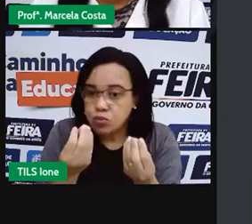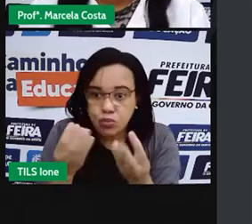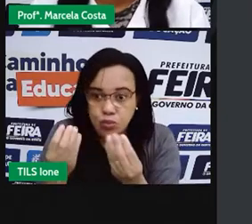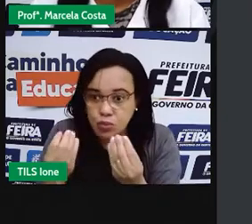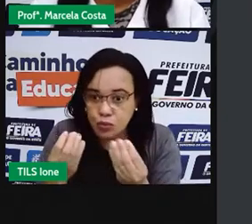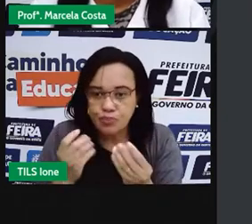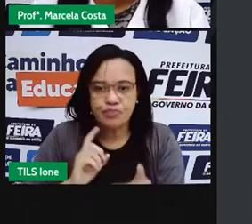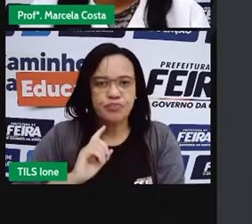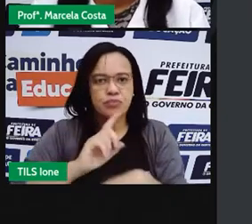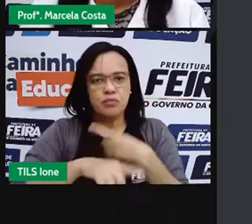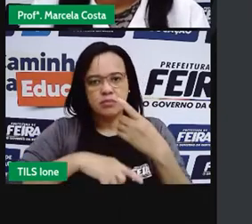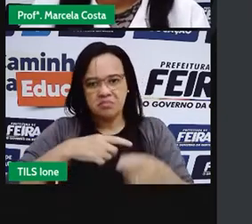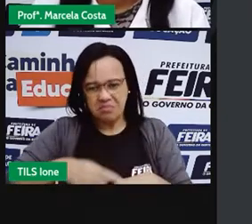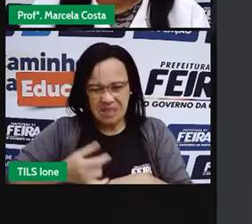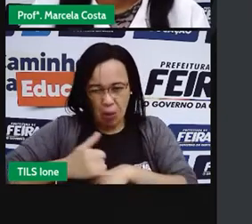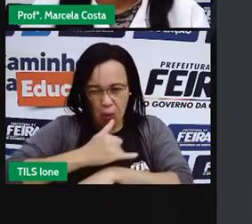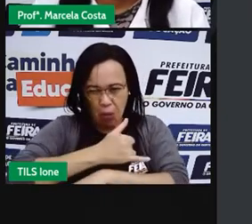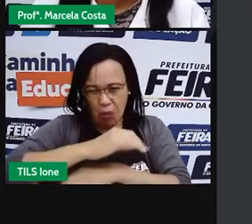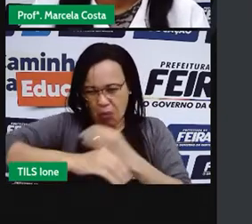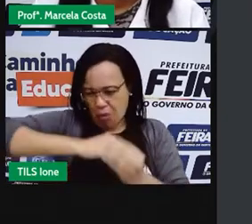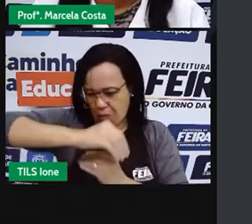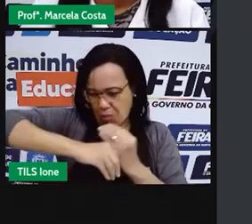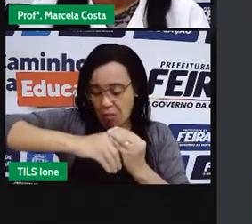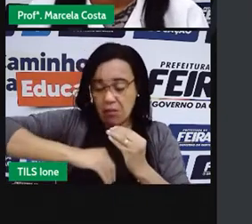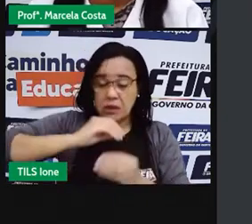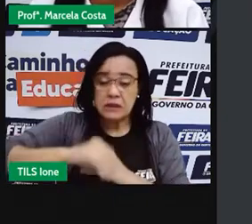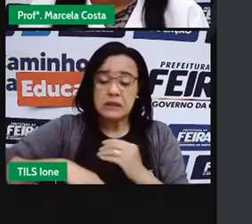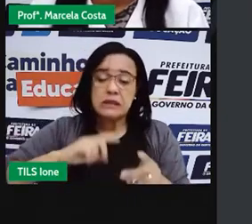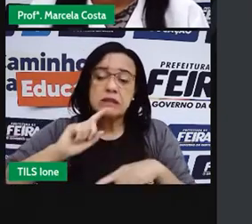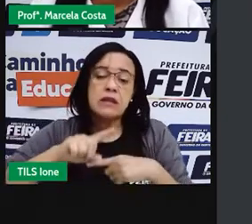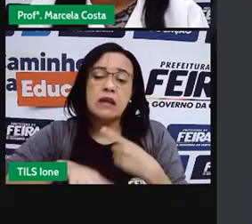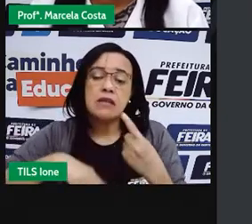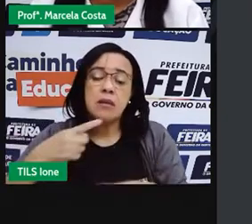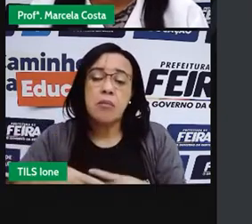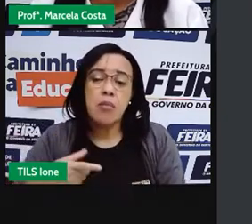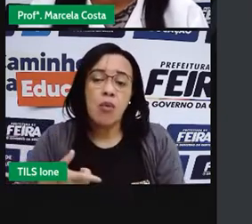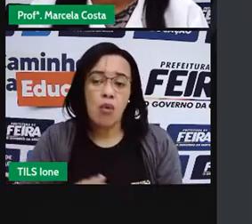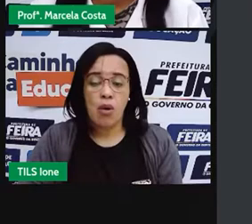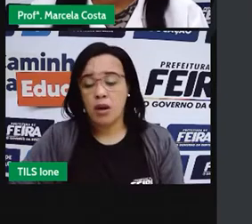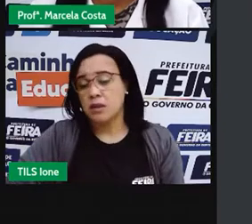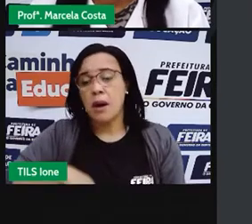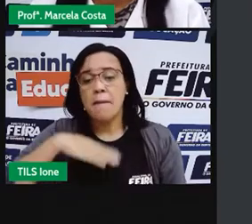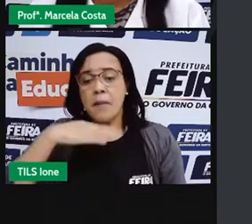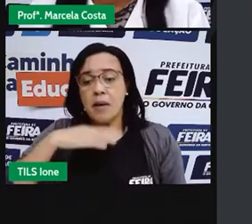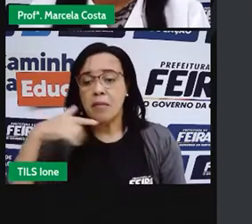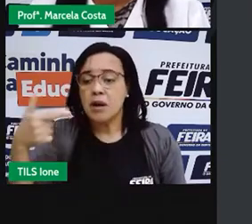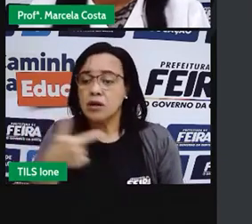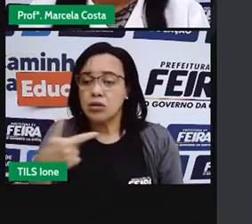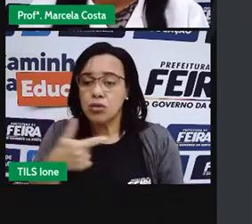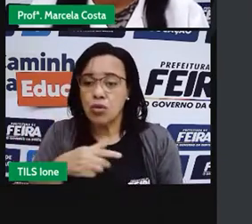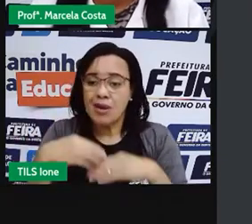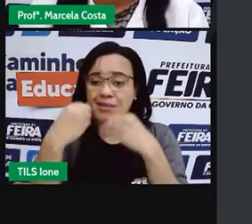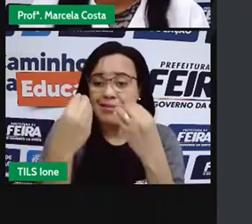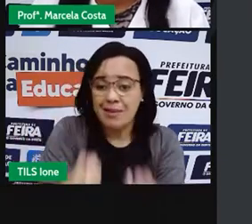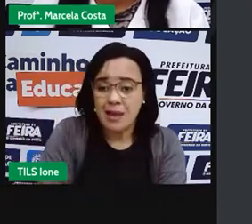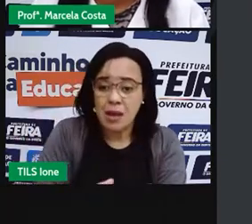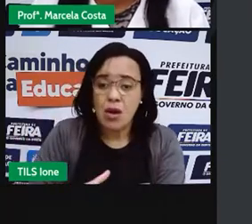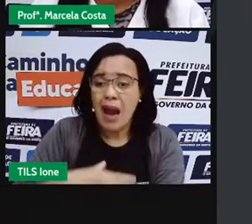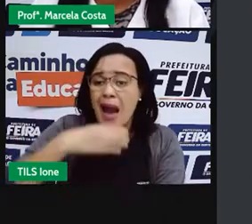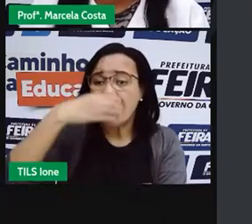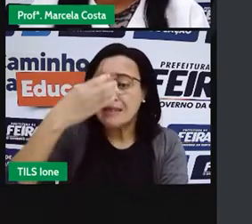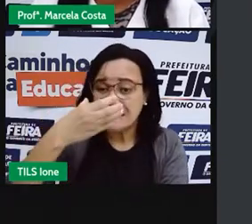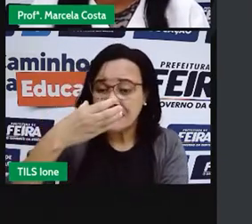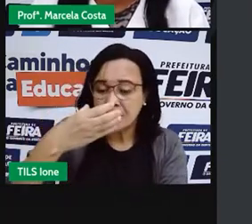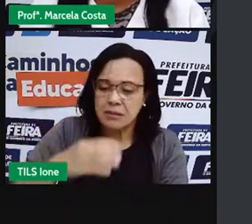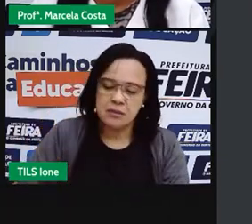Quando a madrasta deu a maçã envenenada para ela, não houve nem tempo de experimentá-la. Branca soltou um